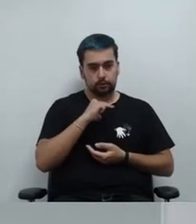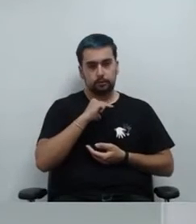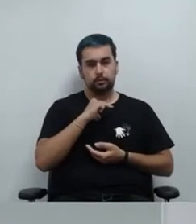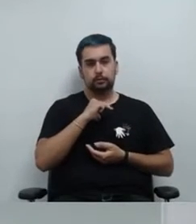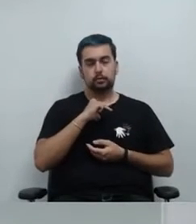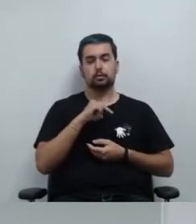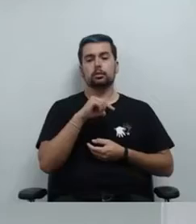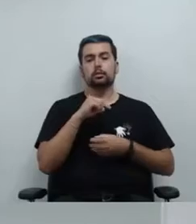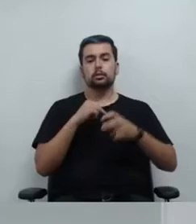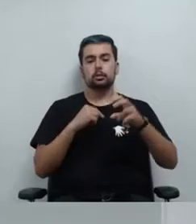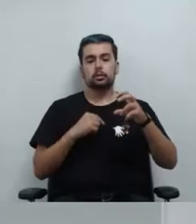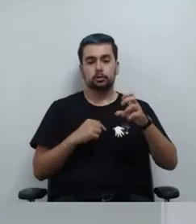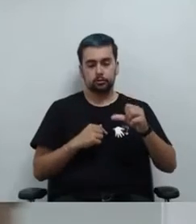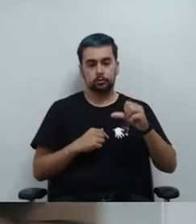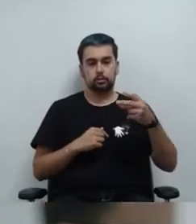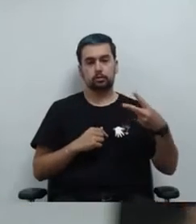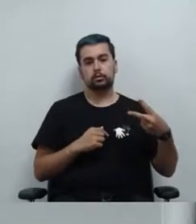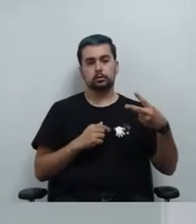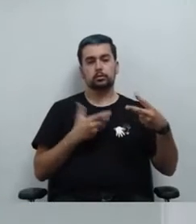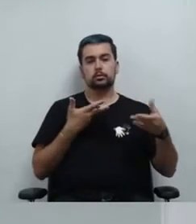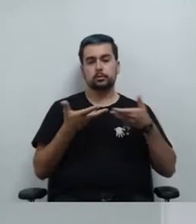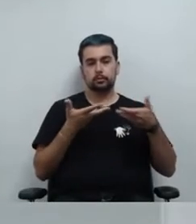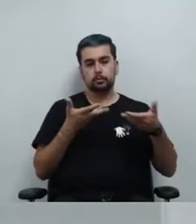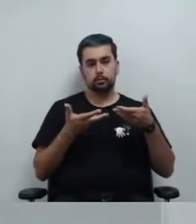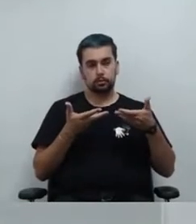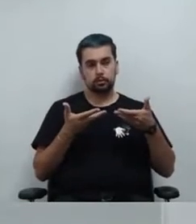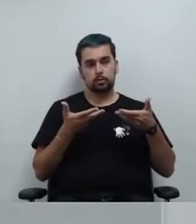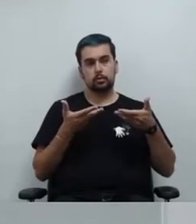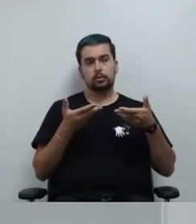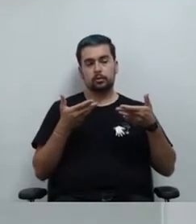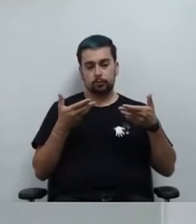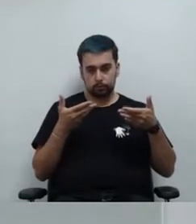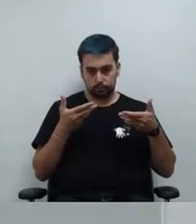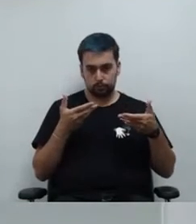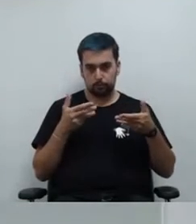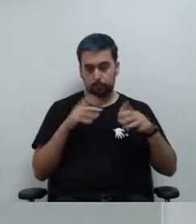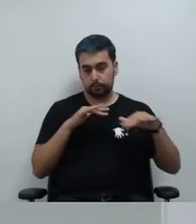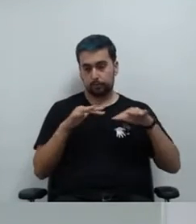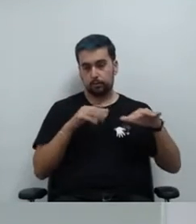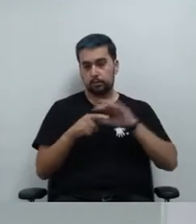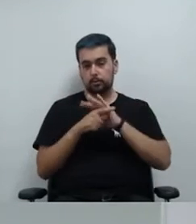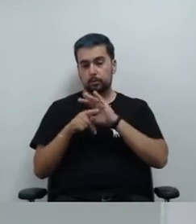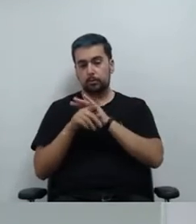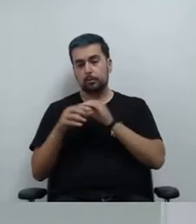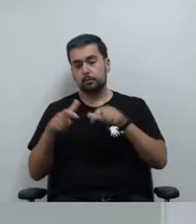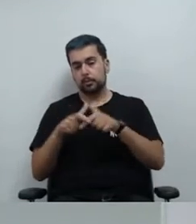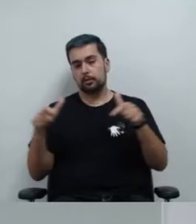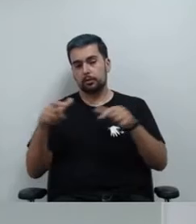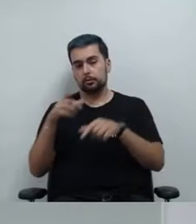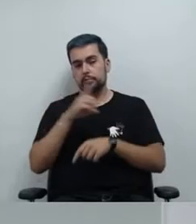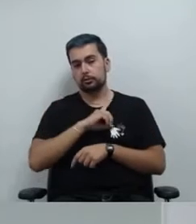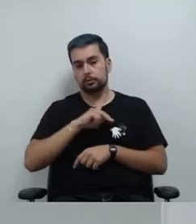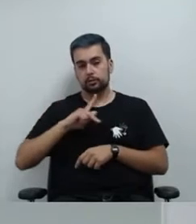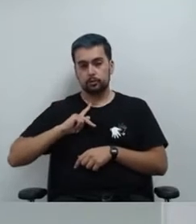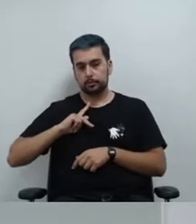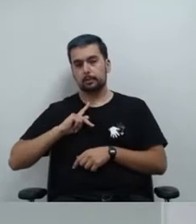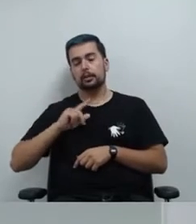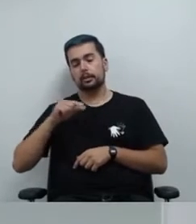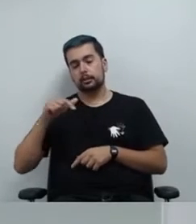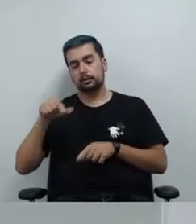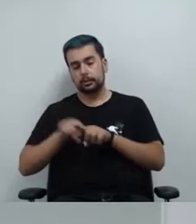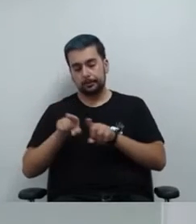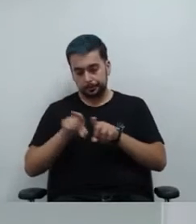62 manifestações favoráveis à ampliação do núcleo de direitos humanos da forma como proposta pela atual